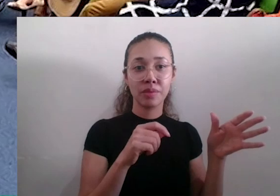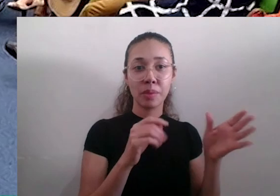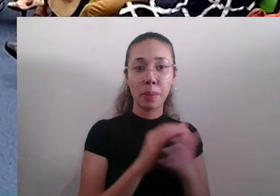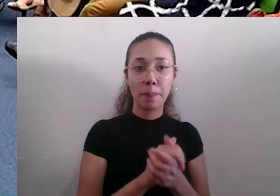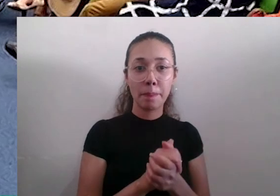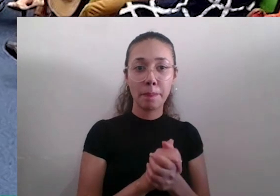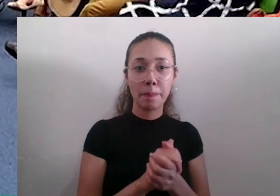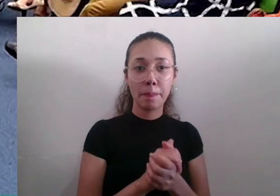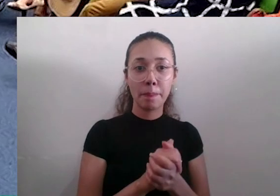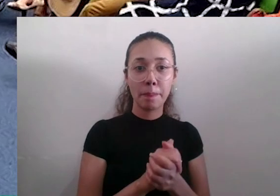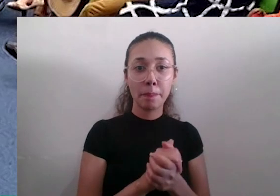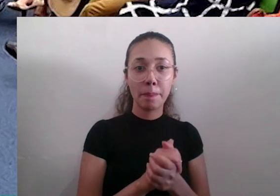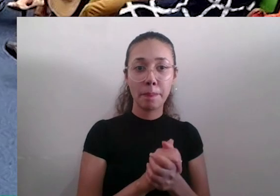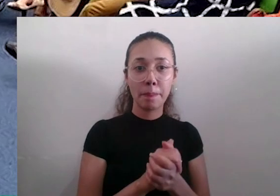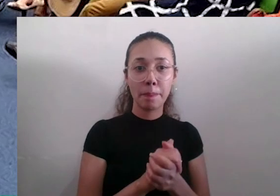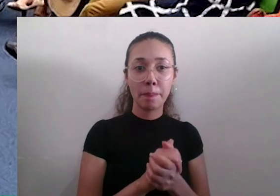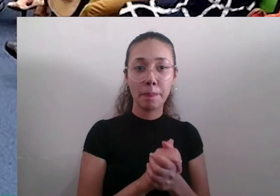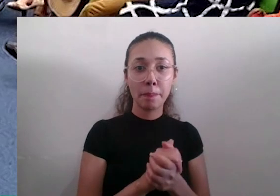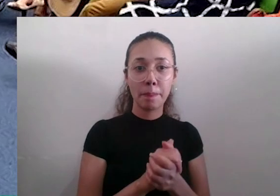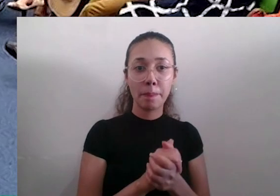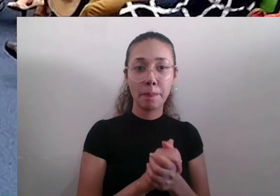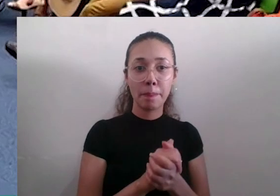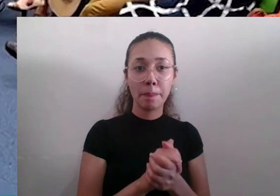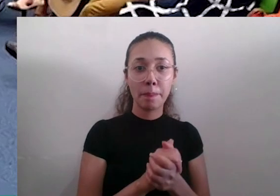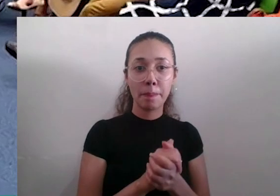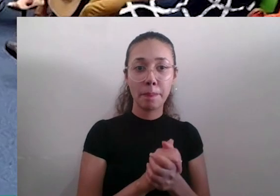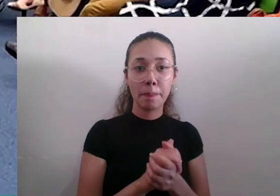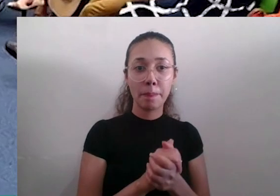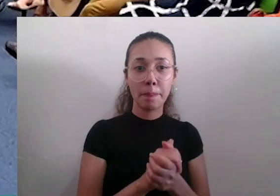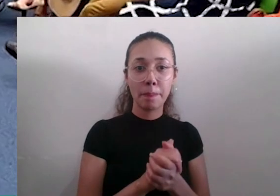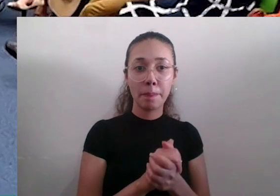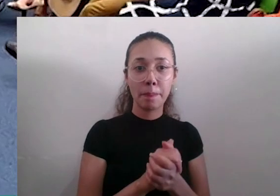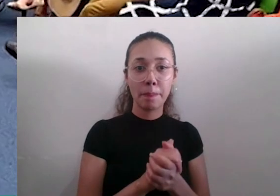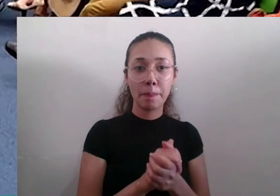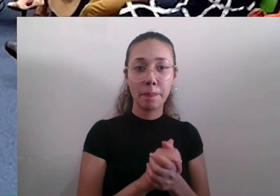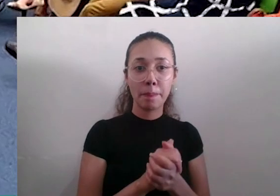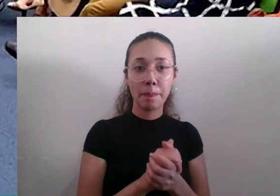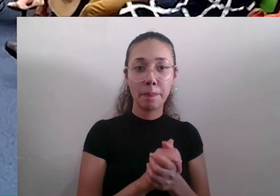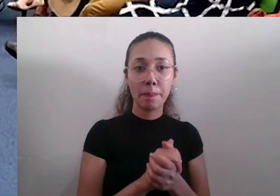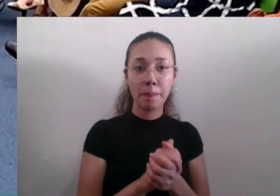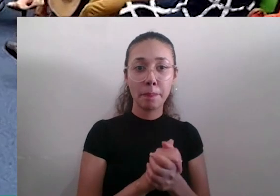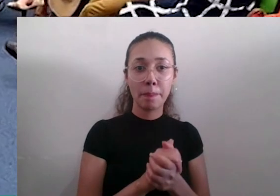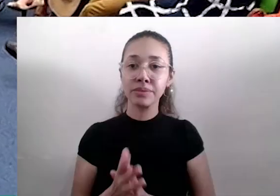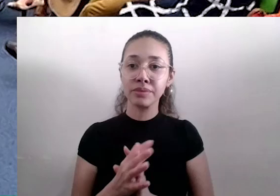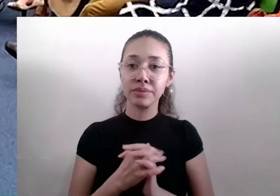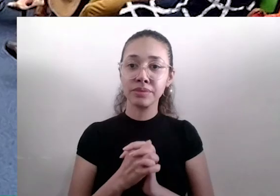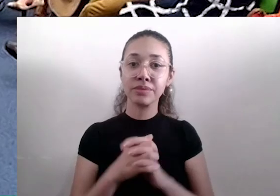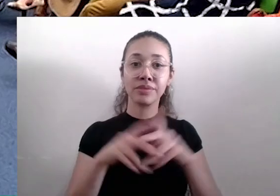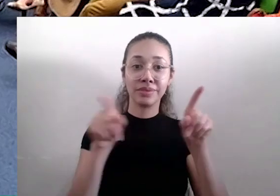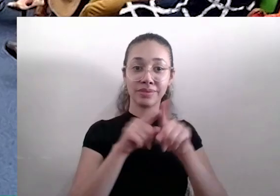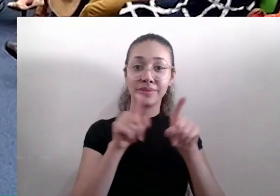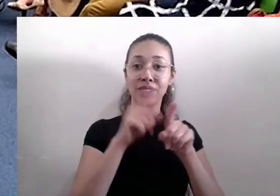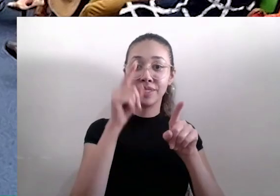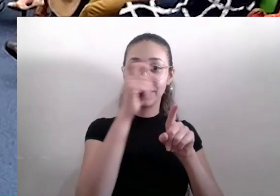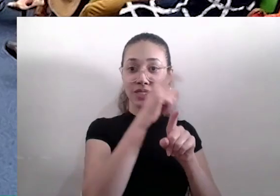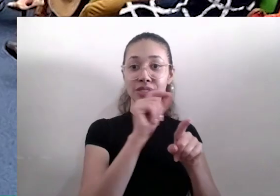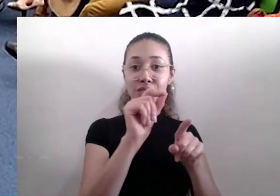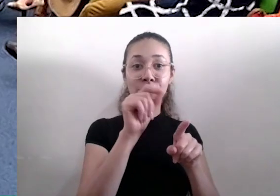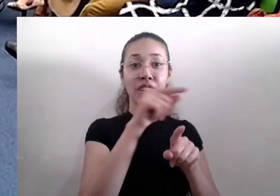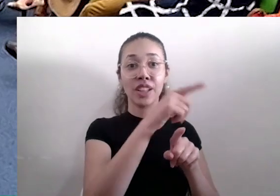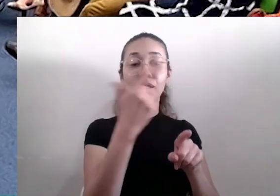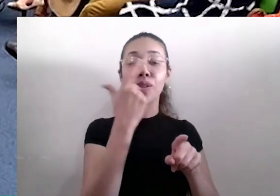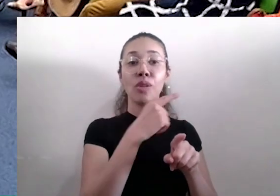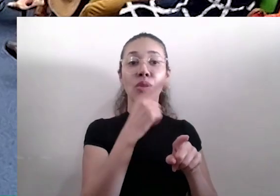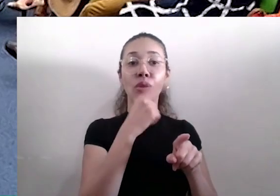fizeram faculdade que fizeram pós-graduação que se tornaram repórteres então que mudaram entendeu então é muito difícil é muito difícil você conseguir